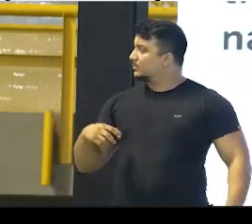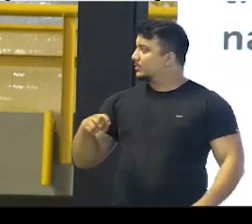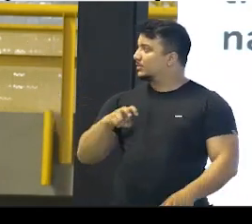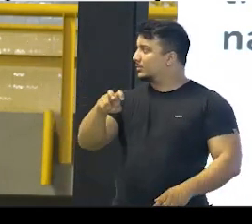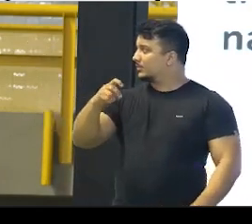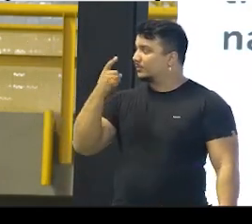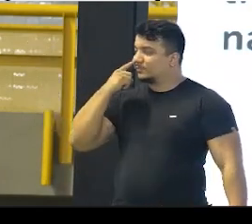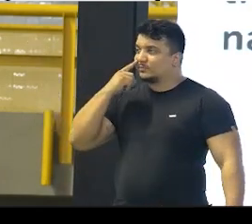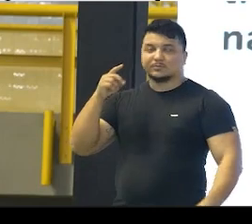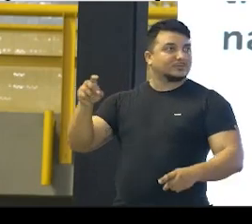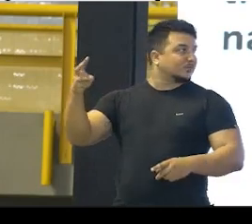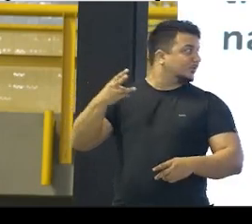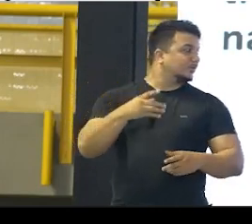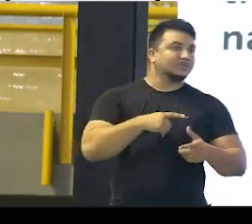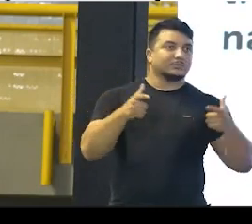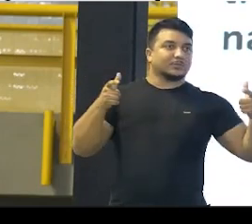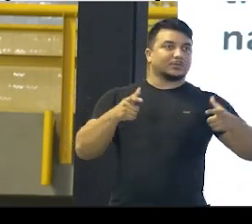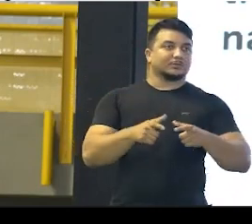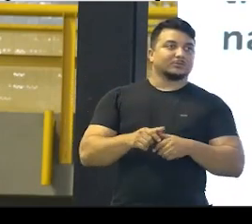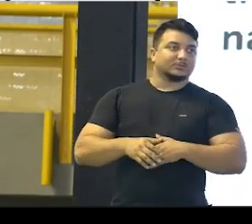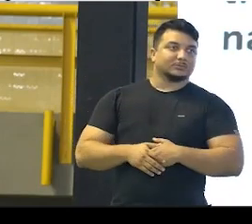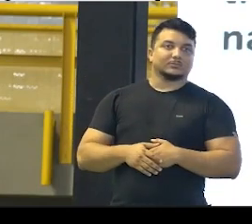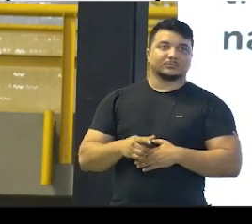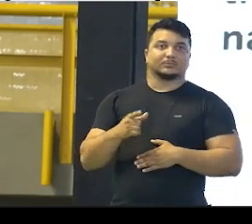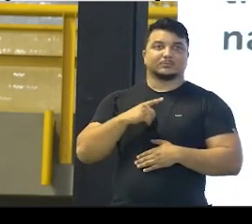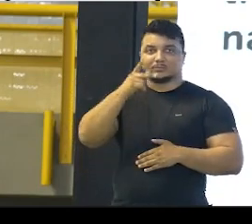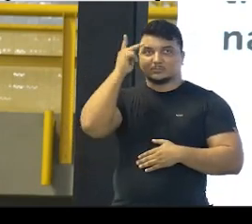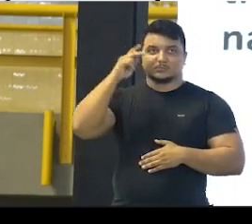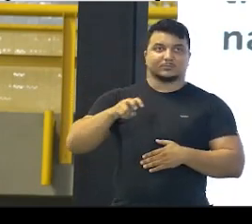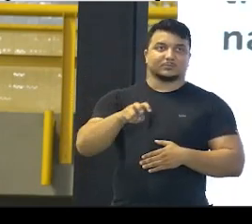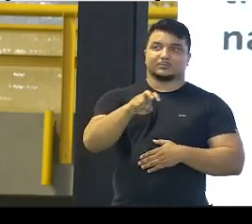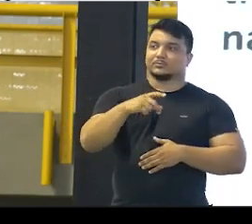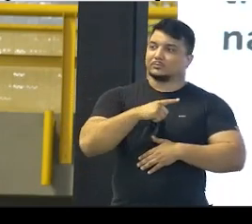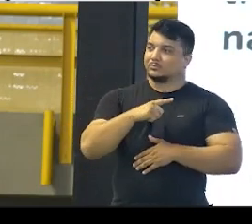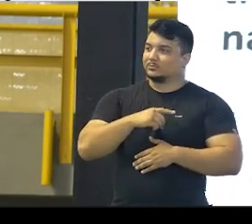no município de Cascavel. Tem alguém aqui de Cascavel?